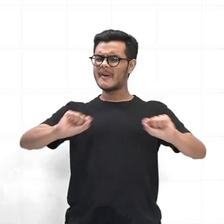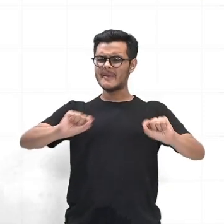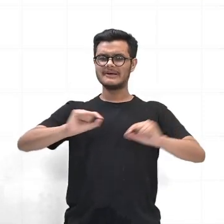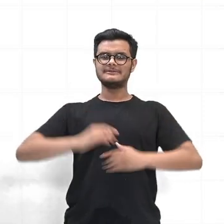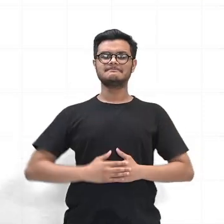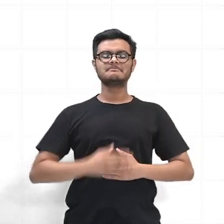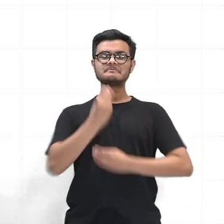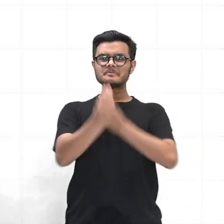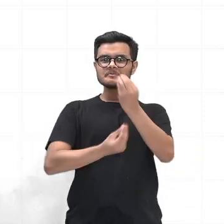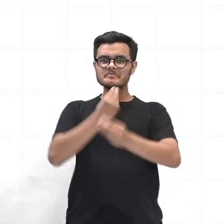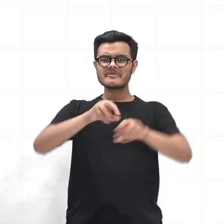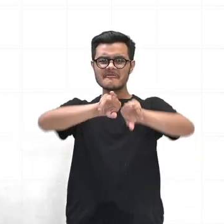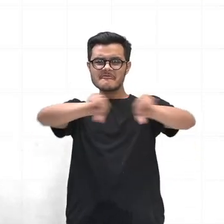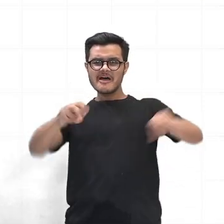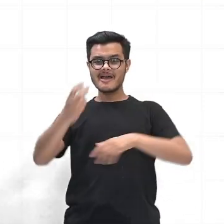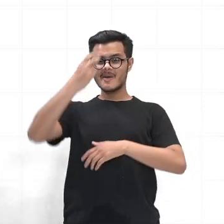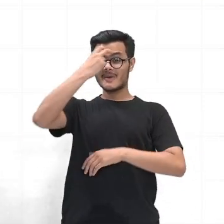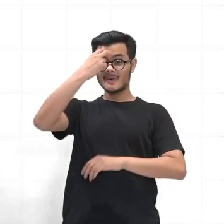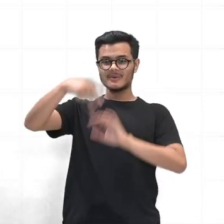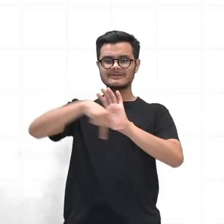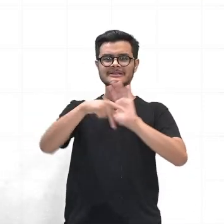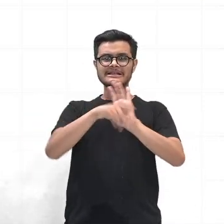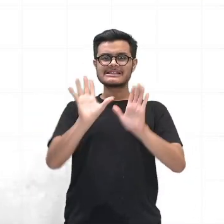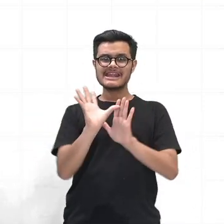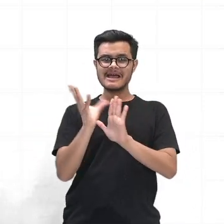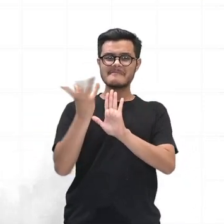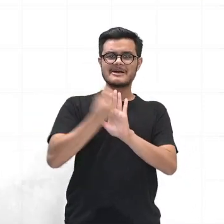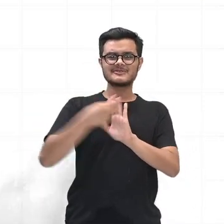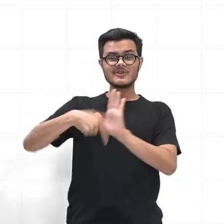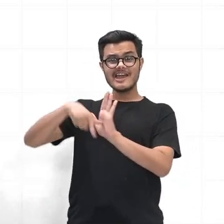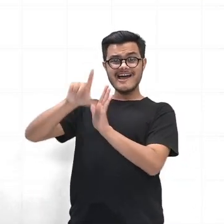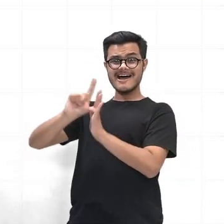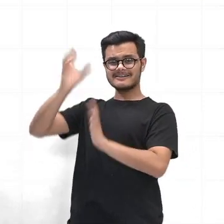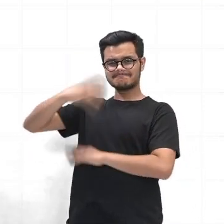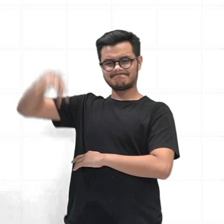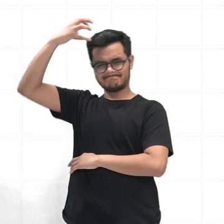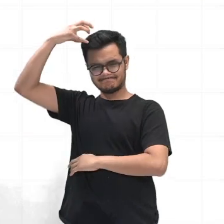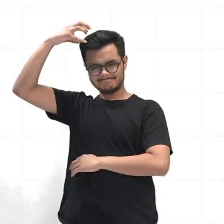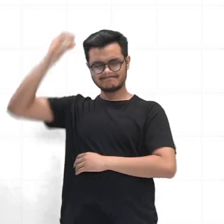a diversidade étnica e cultural da Amazônia